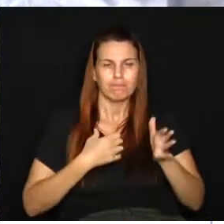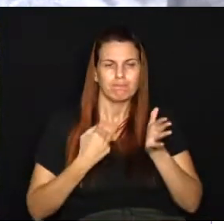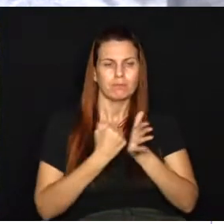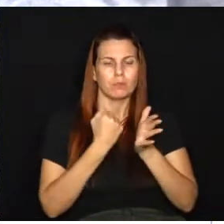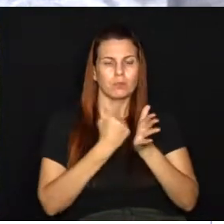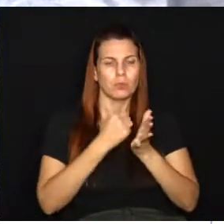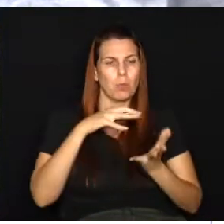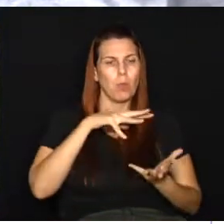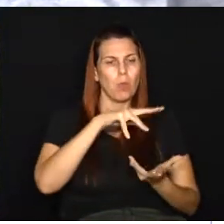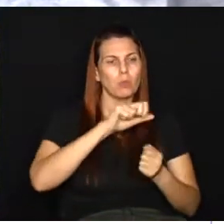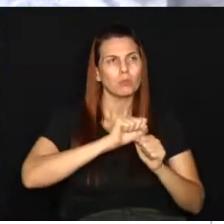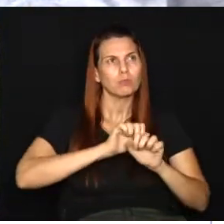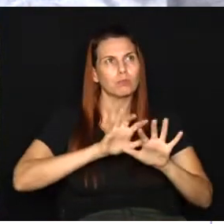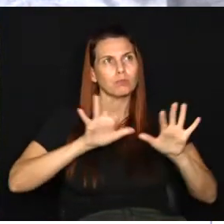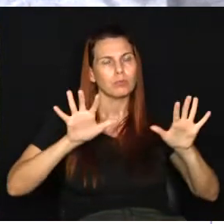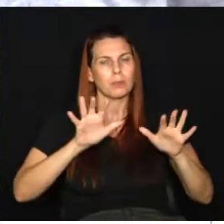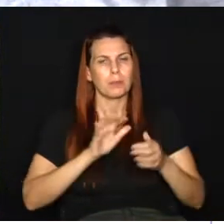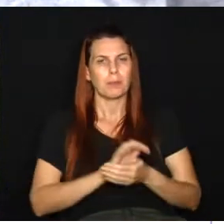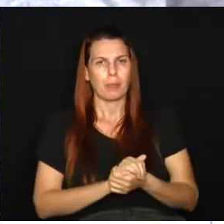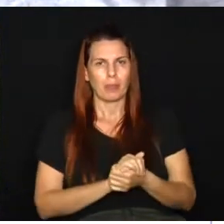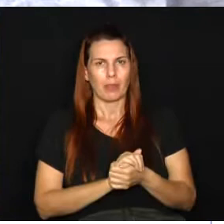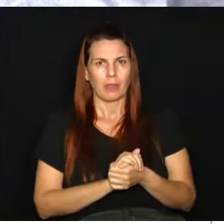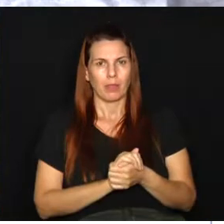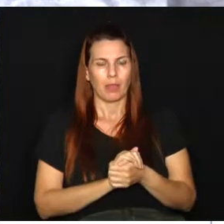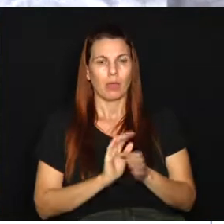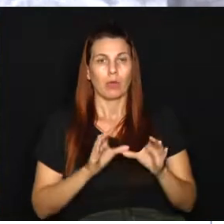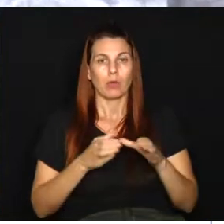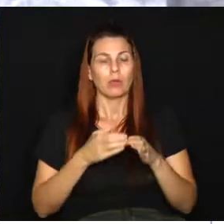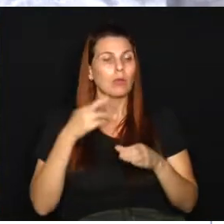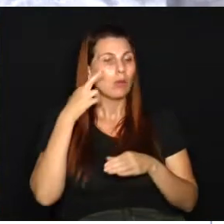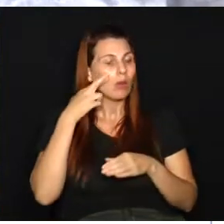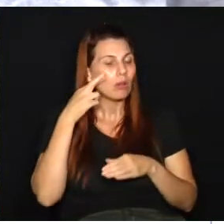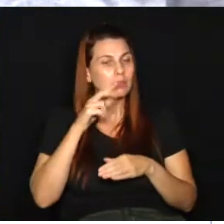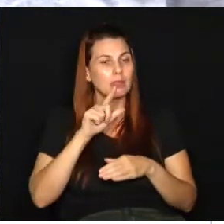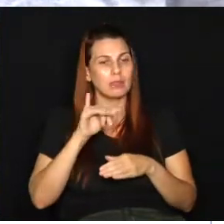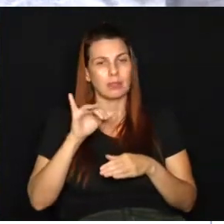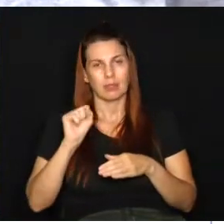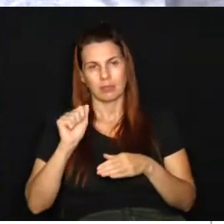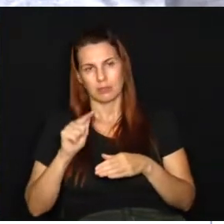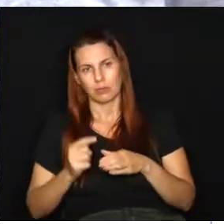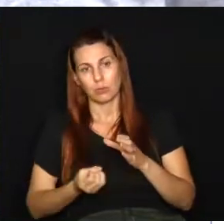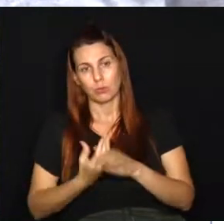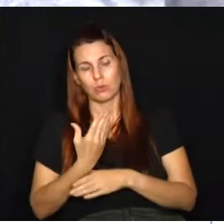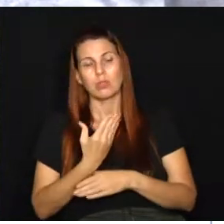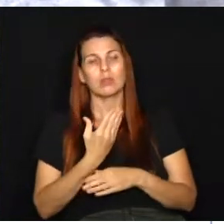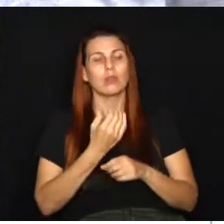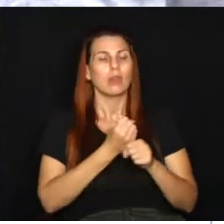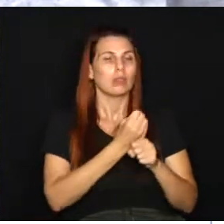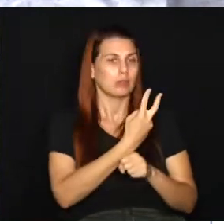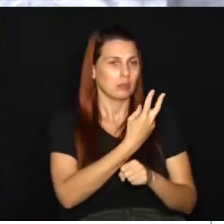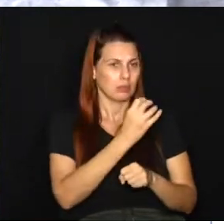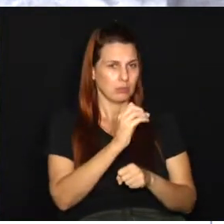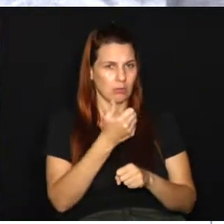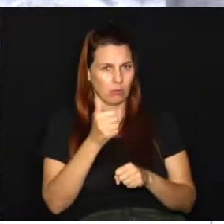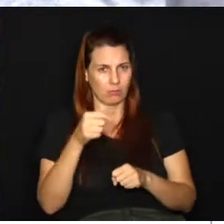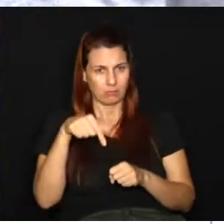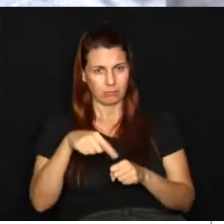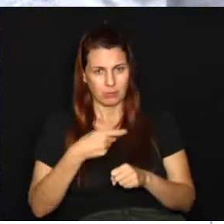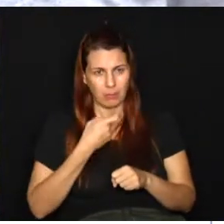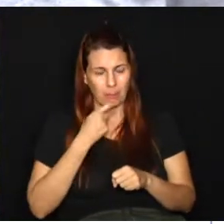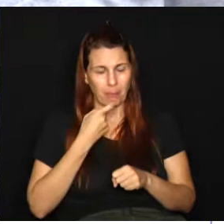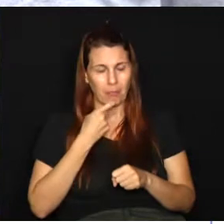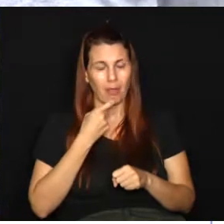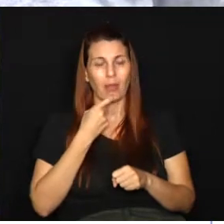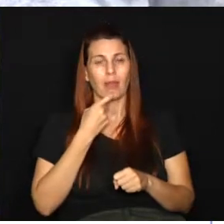mundo. O Rosa Lilás, mais especificamente, surgiu em 2011, aqui em Campinas,